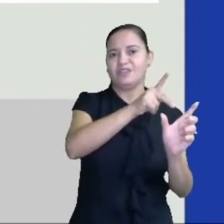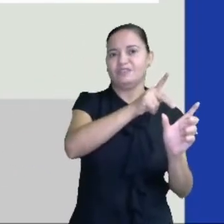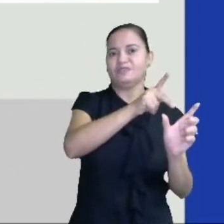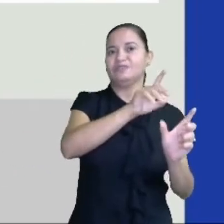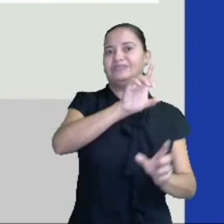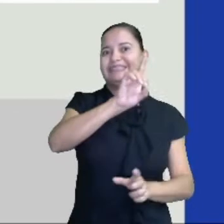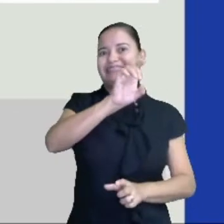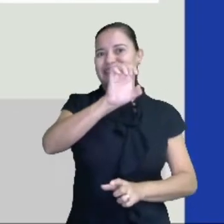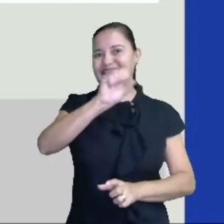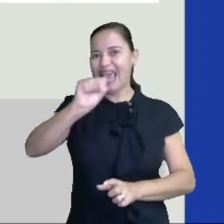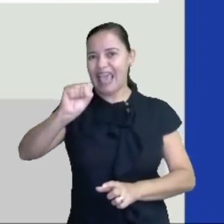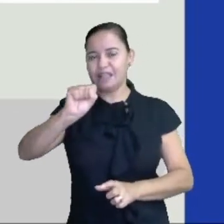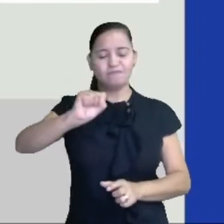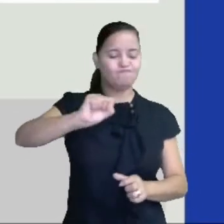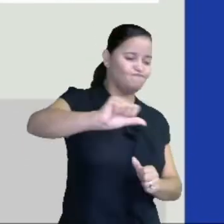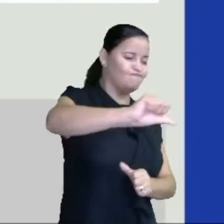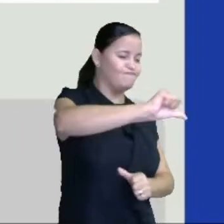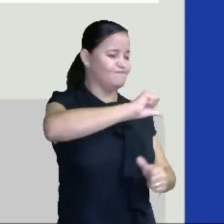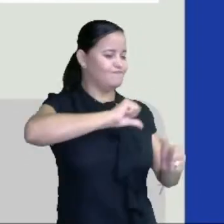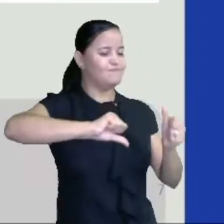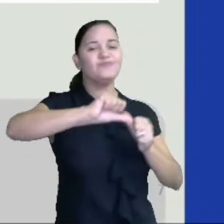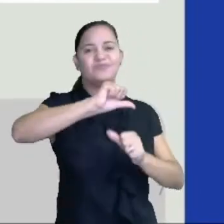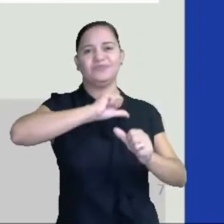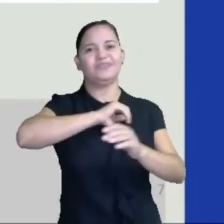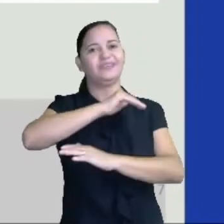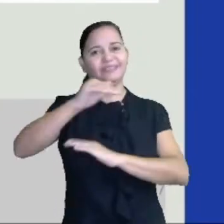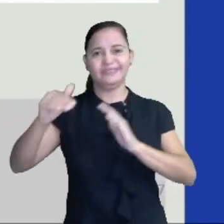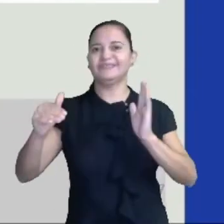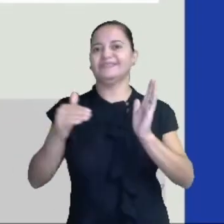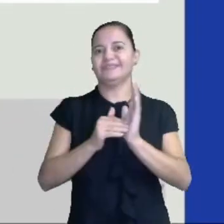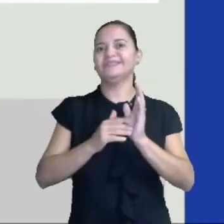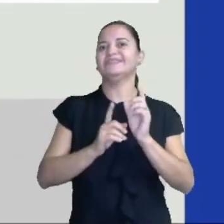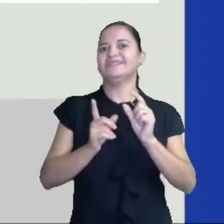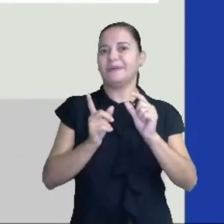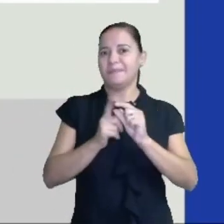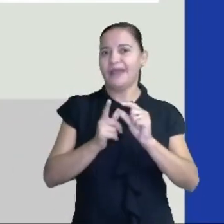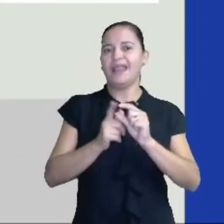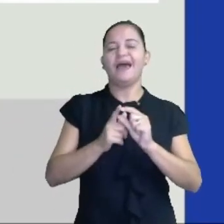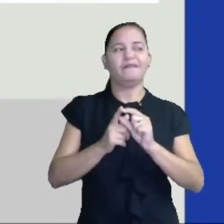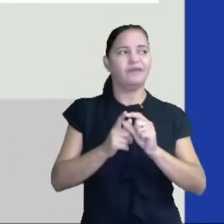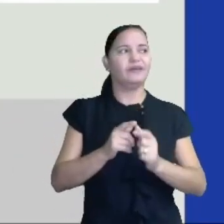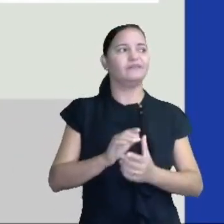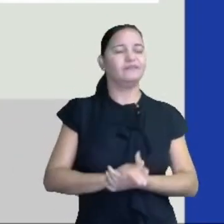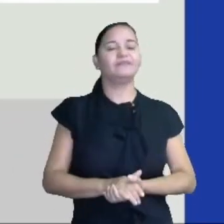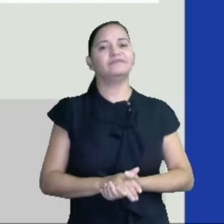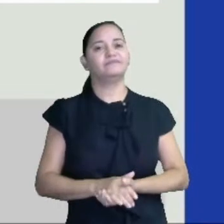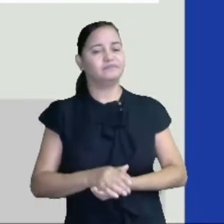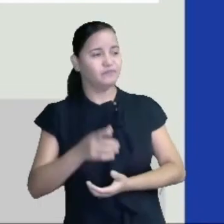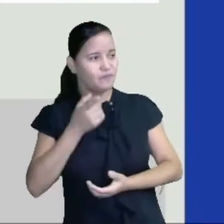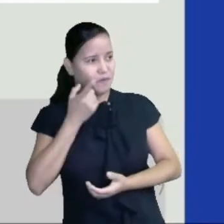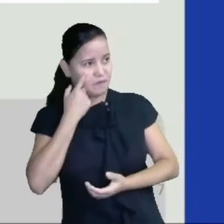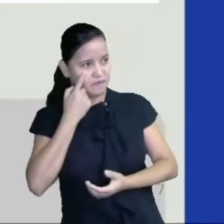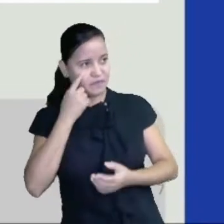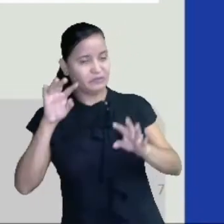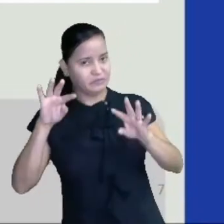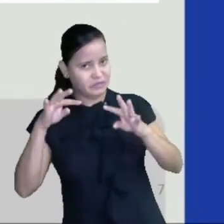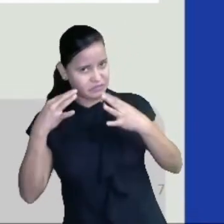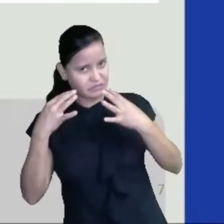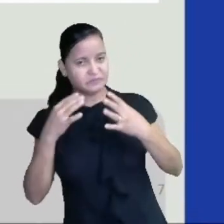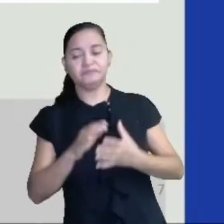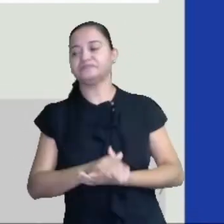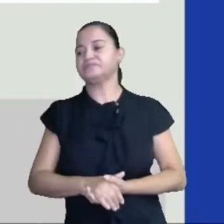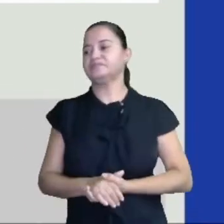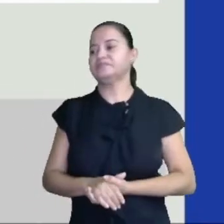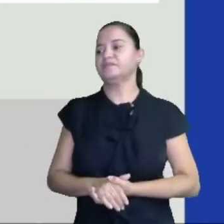né? Ele muda todo o sentido da palavra também, viu, gente? Vamos nos atentar a isso.